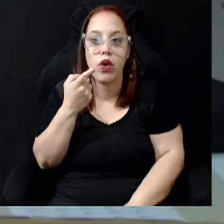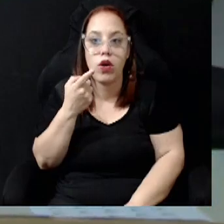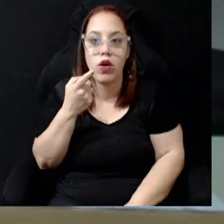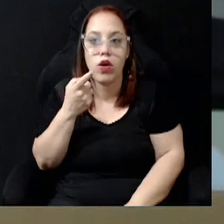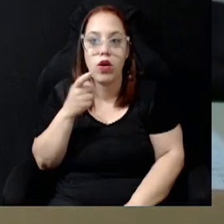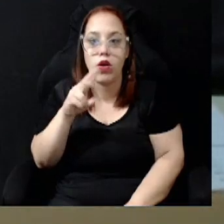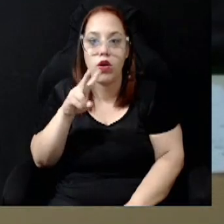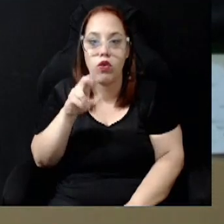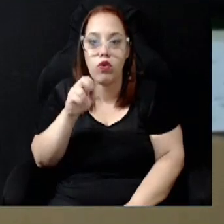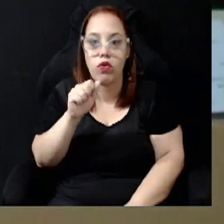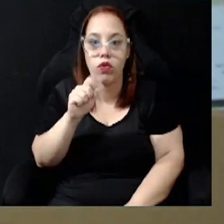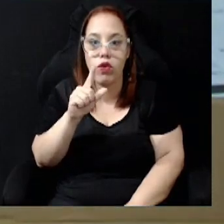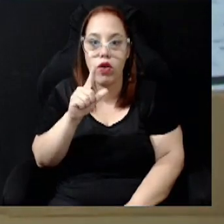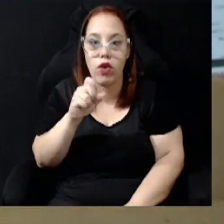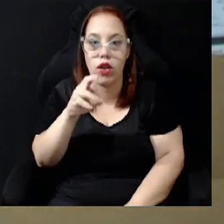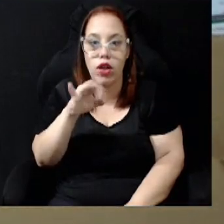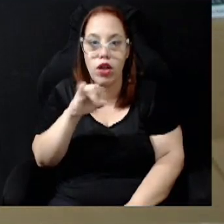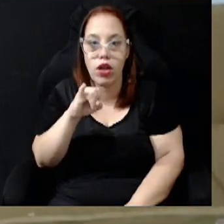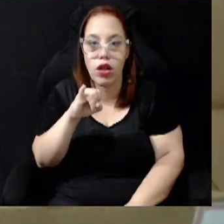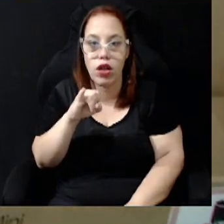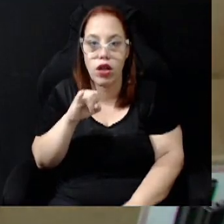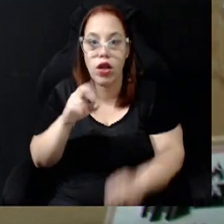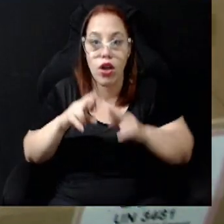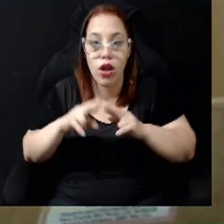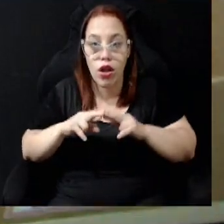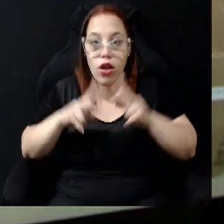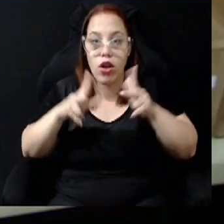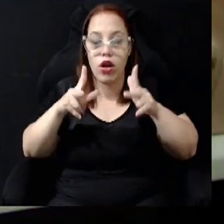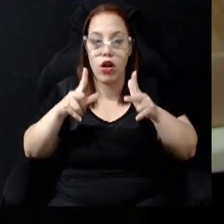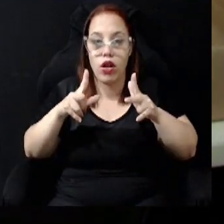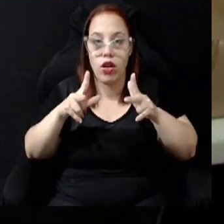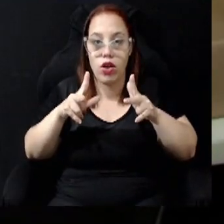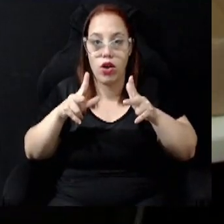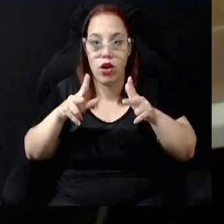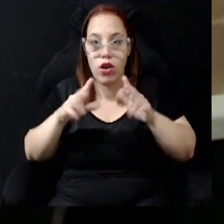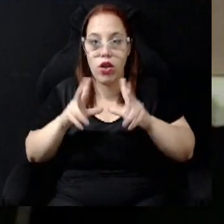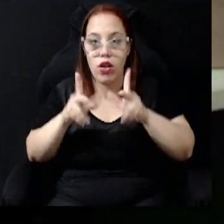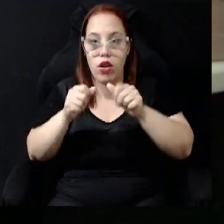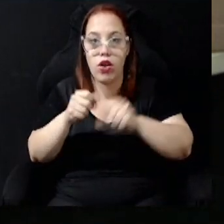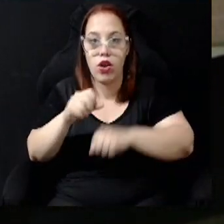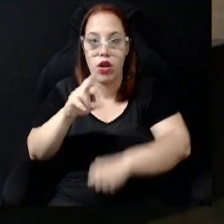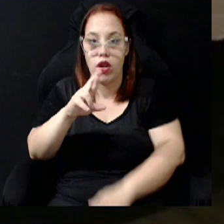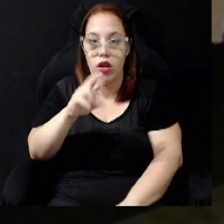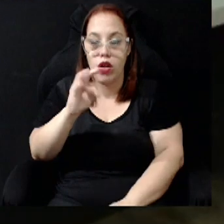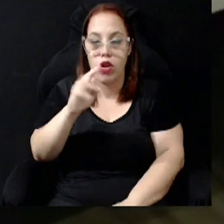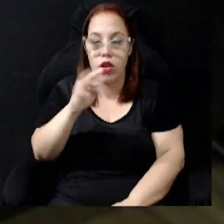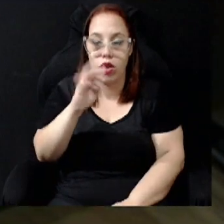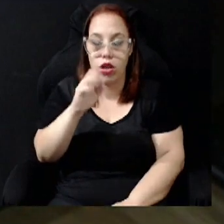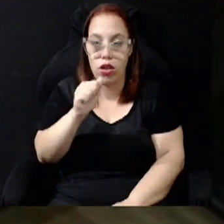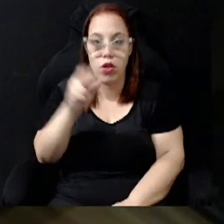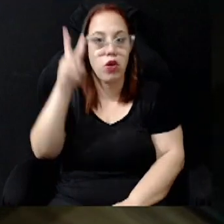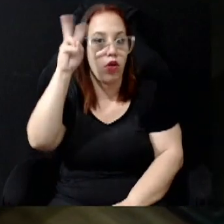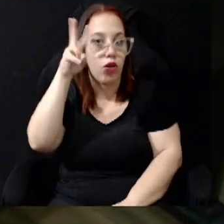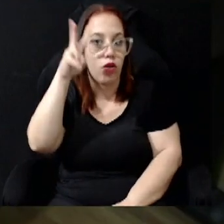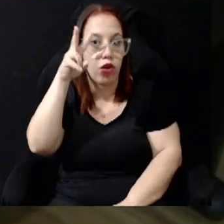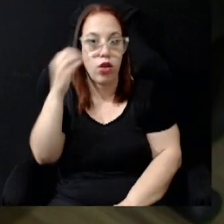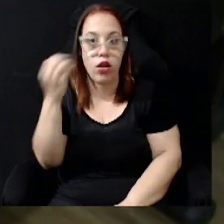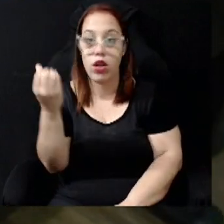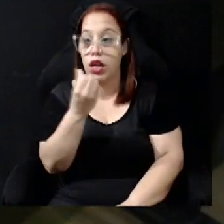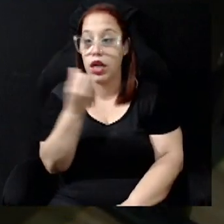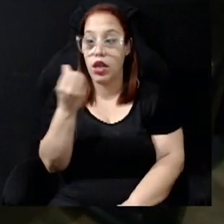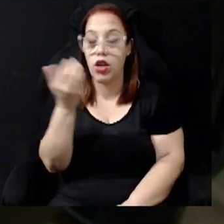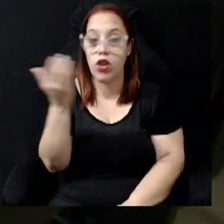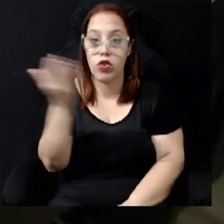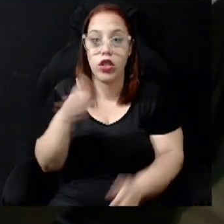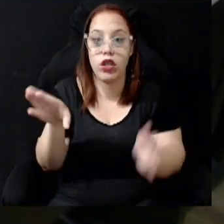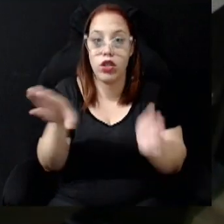uma olhadinha aqui, olha que diferença. Então nós temos todas as rotas, lembrando que a rota 6 já chegou, olha,